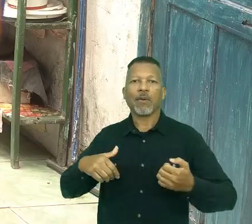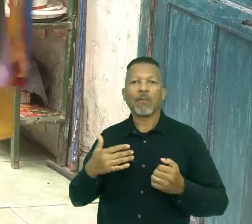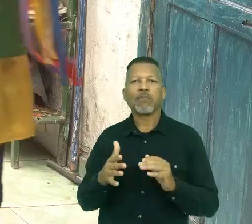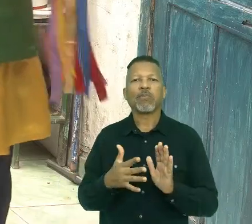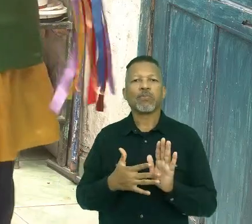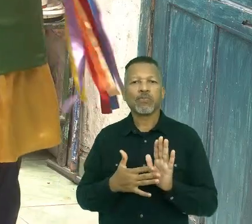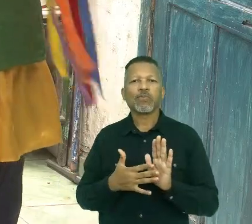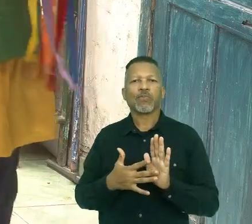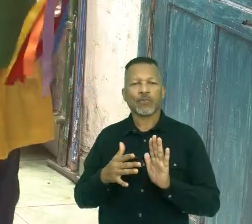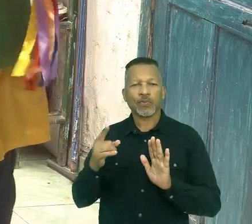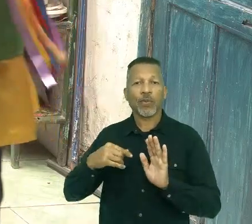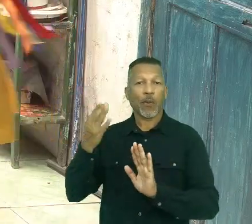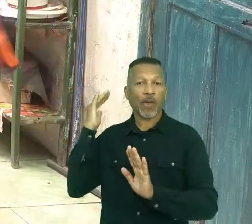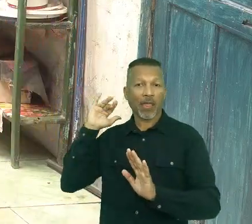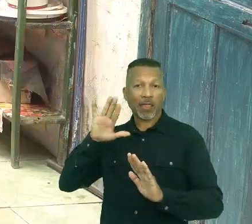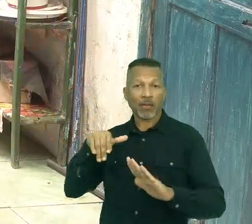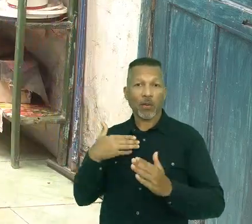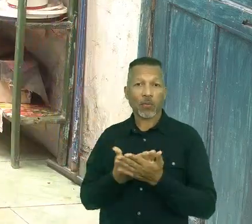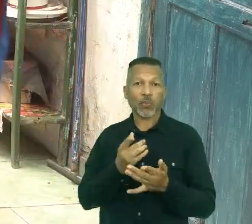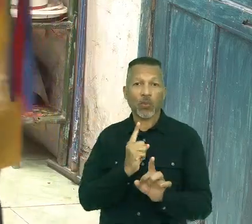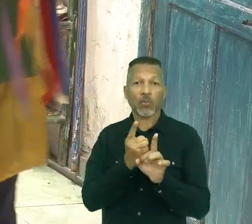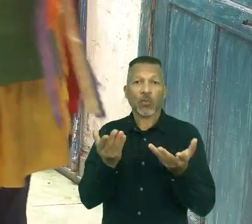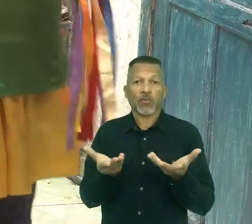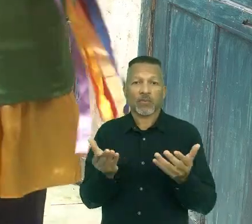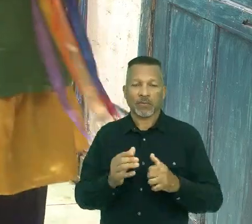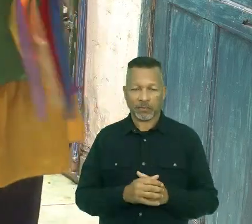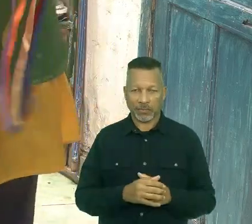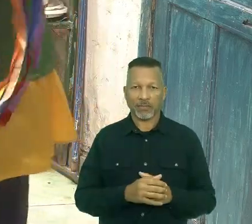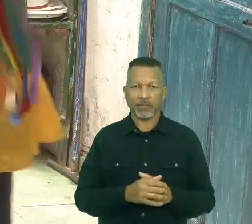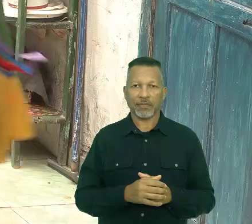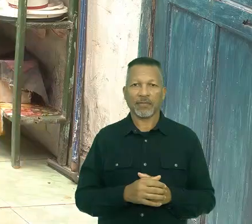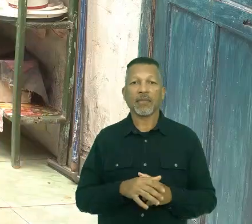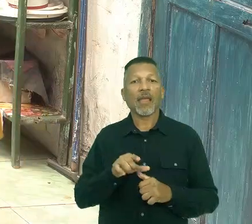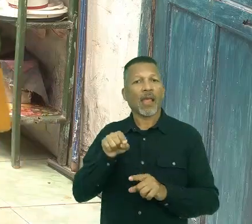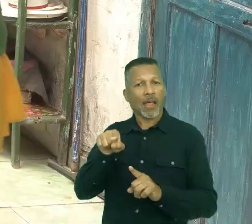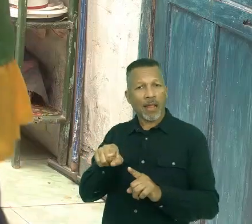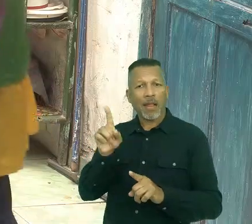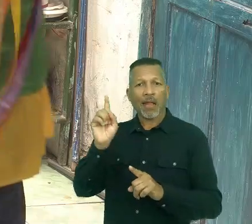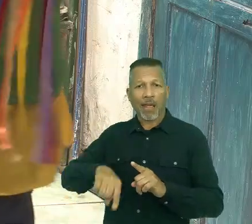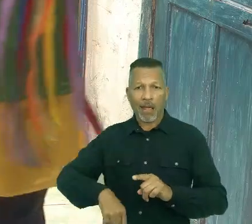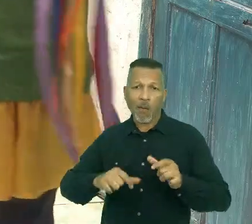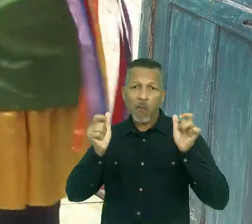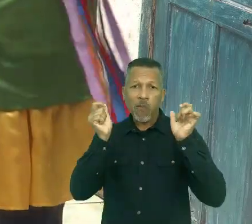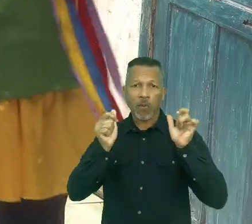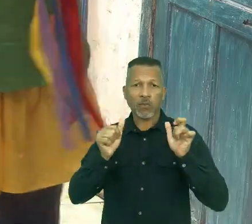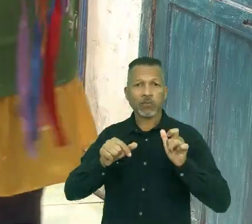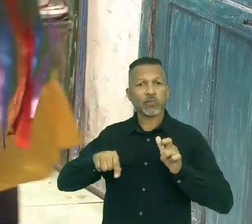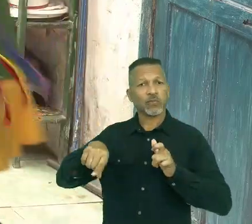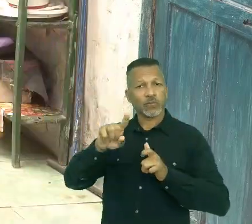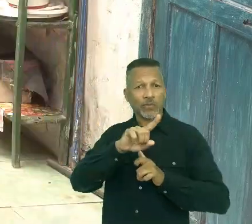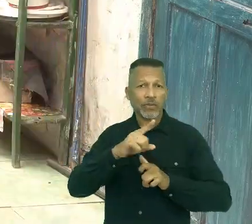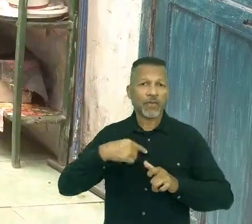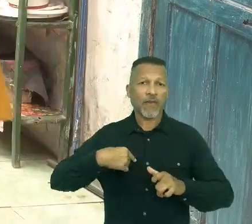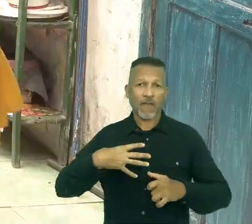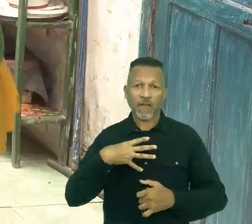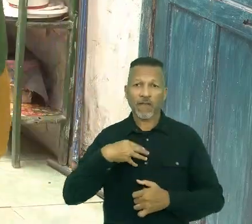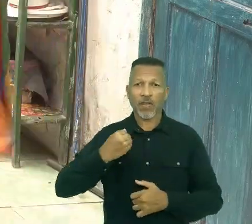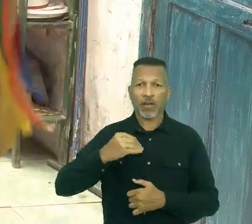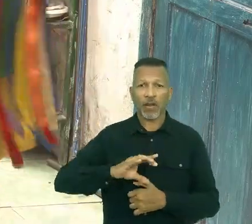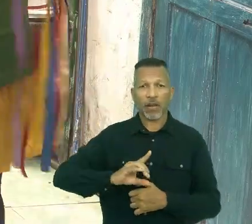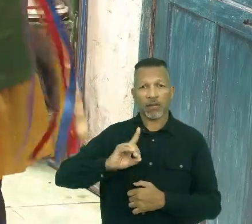do pandeiro que o passado encontra o presente. Ele é o rei da glória, ele é o filho